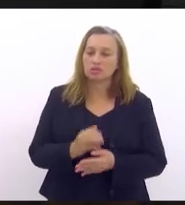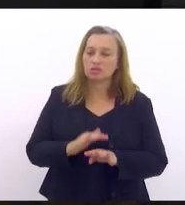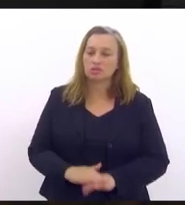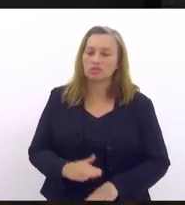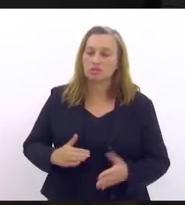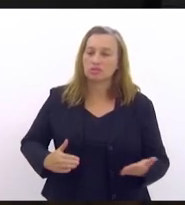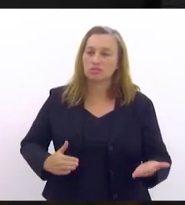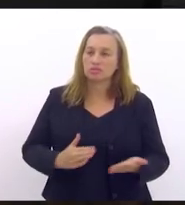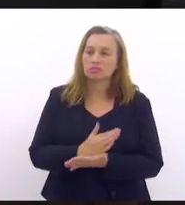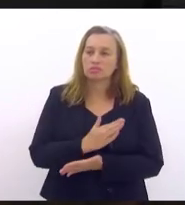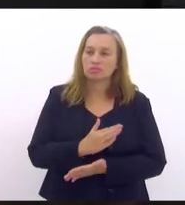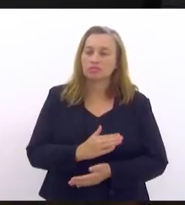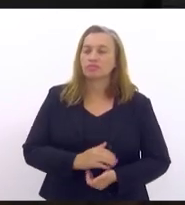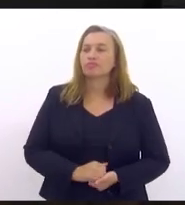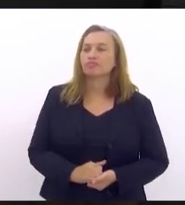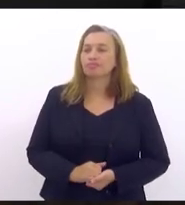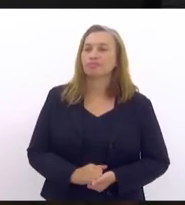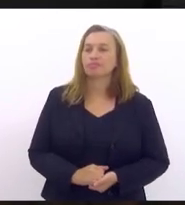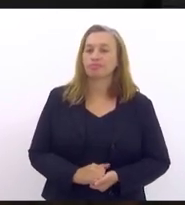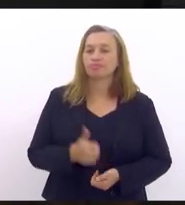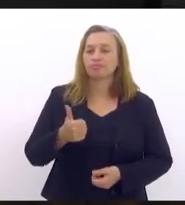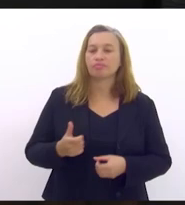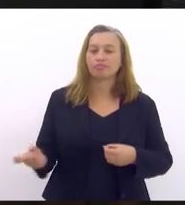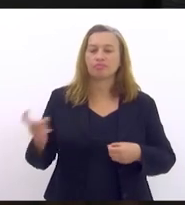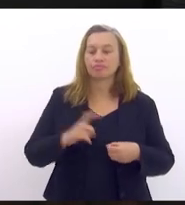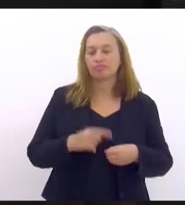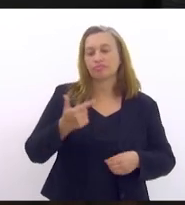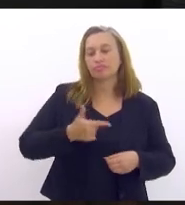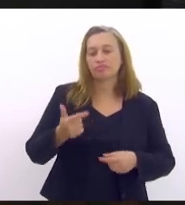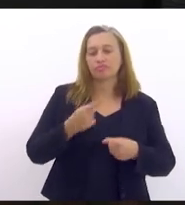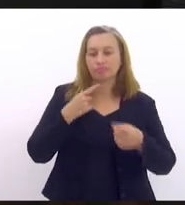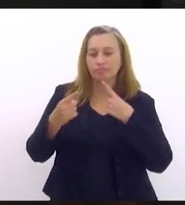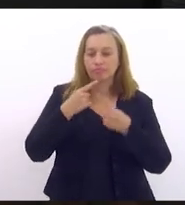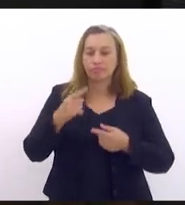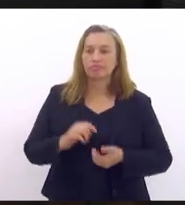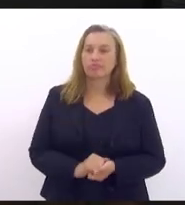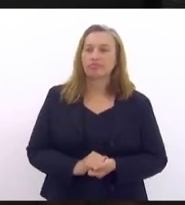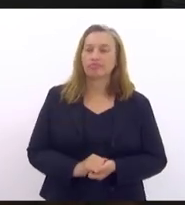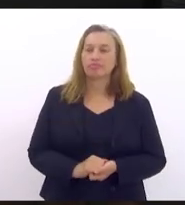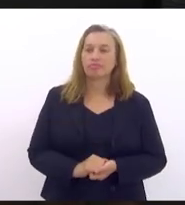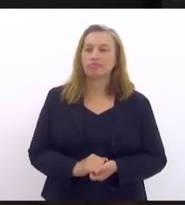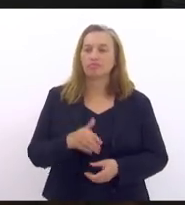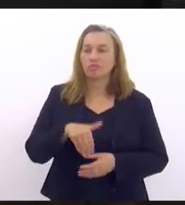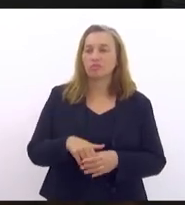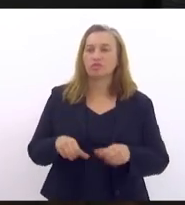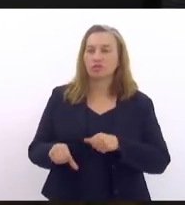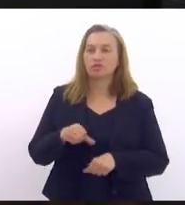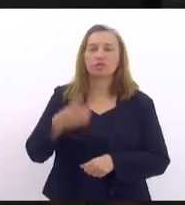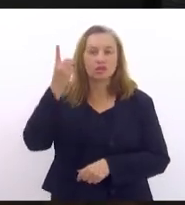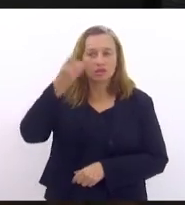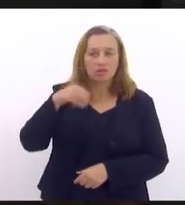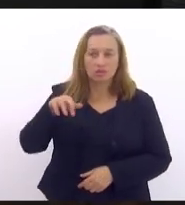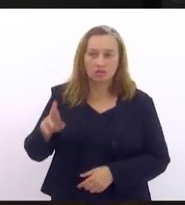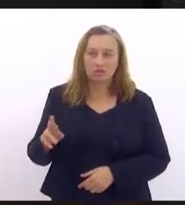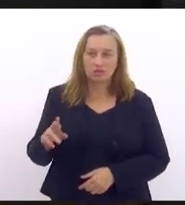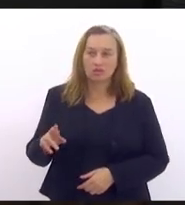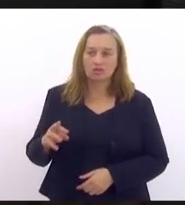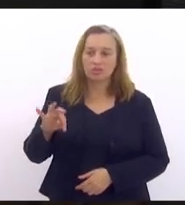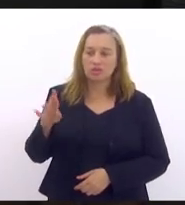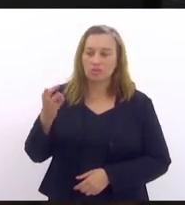senhores que aprovam, permaneçam como estão. Aprovado em primeira e retorna em segunda. Voto contrário, deputado Rosenberg Reis, Márcio